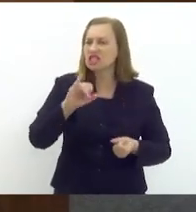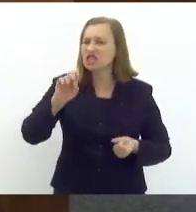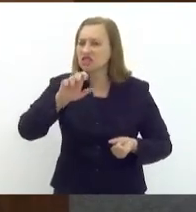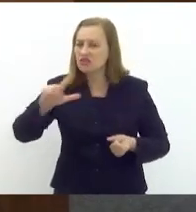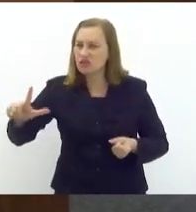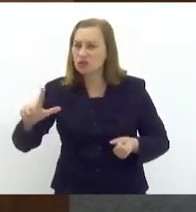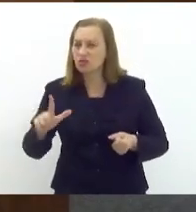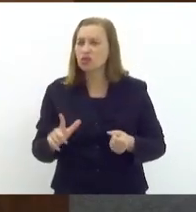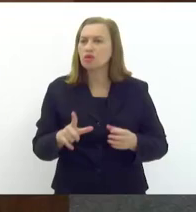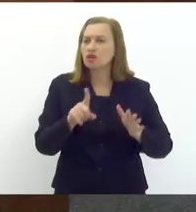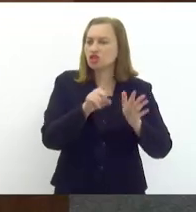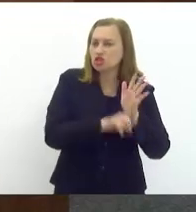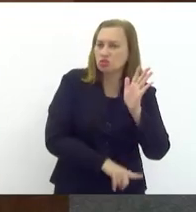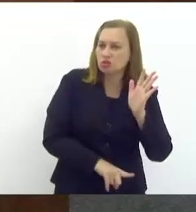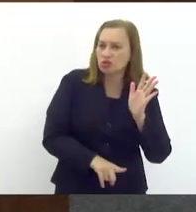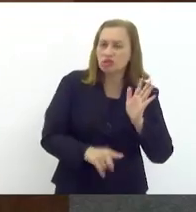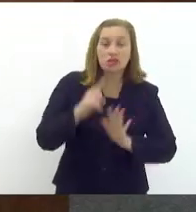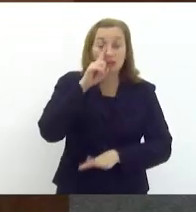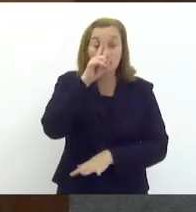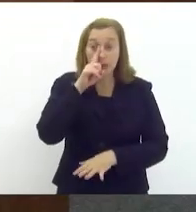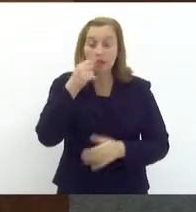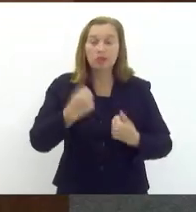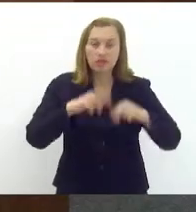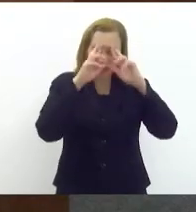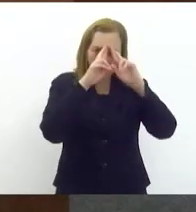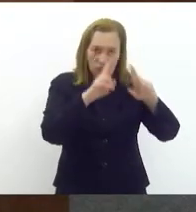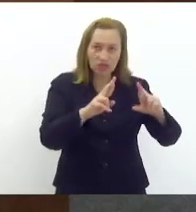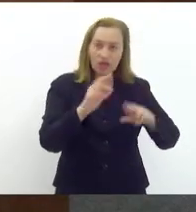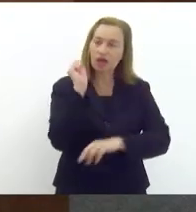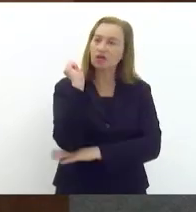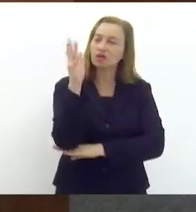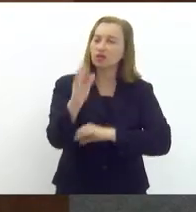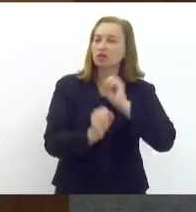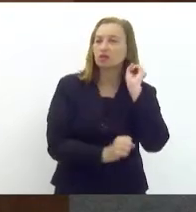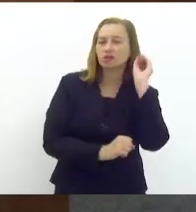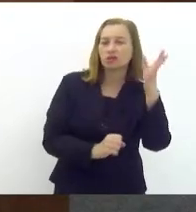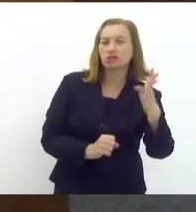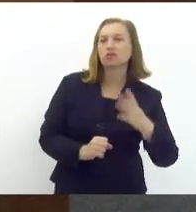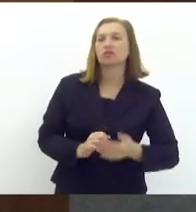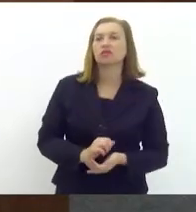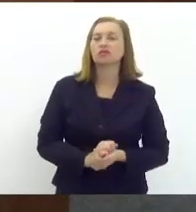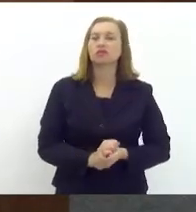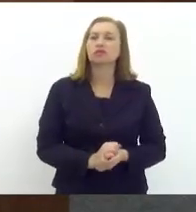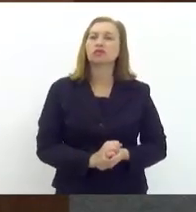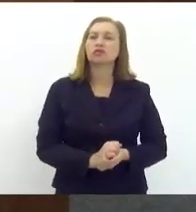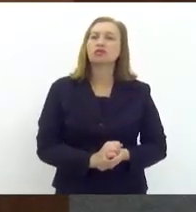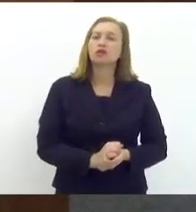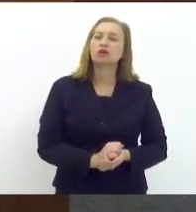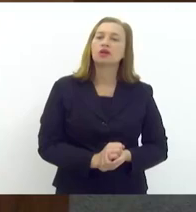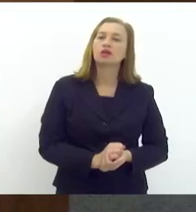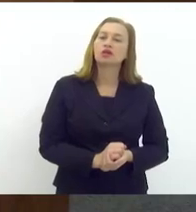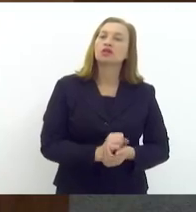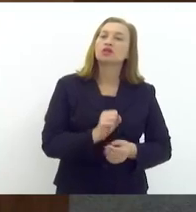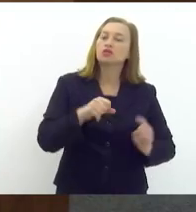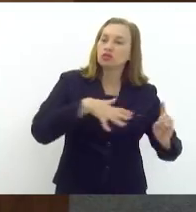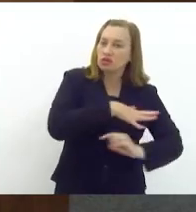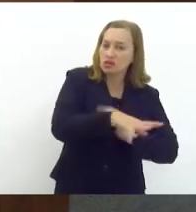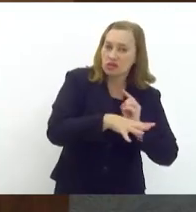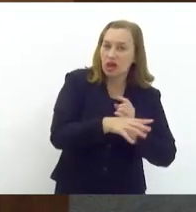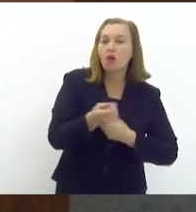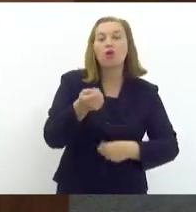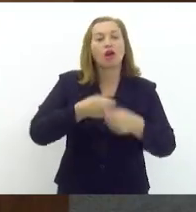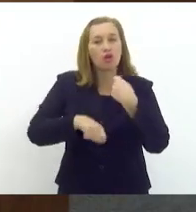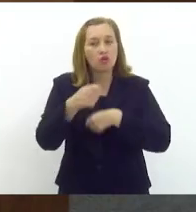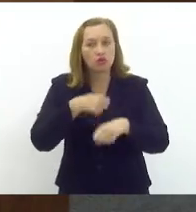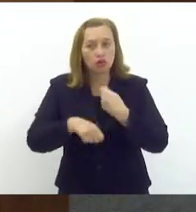redução de risco se não respeitar o seu meio ambiente e o pensamento sustentável que engloba o aspecto social o aspecto econômico o